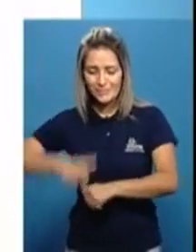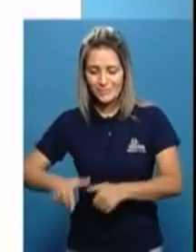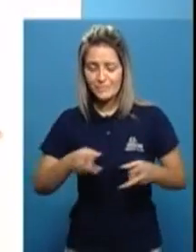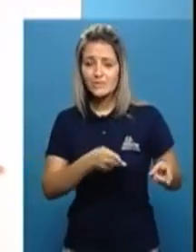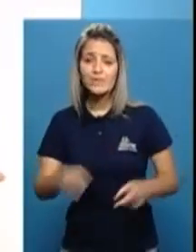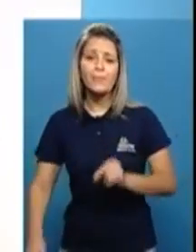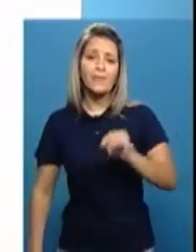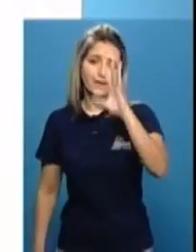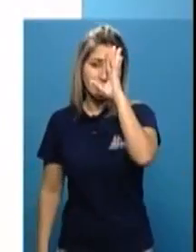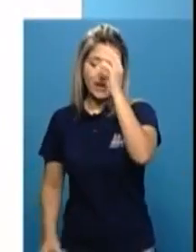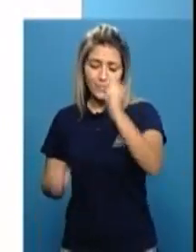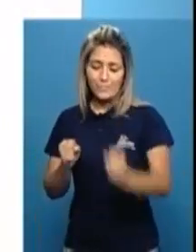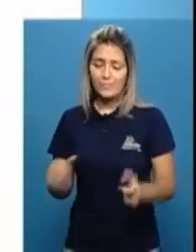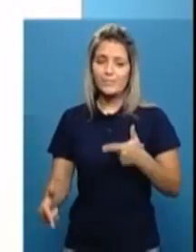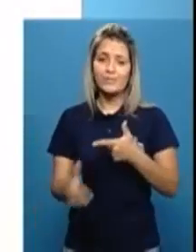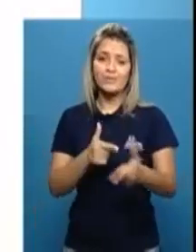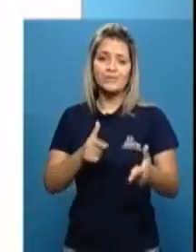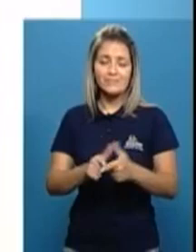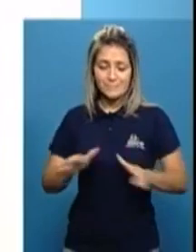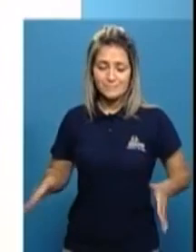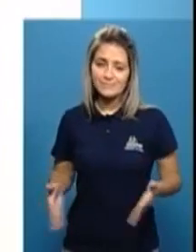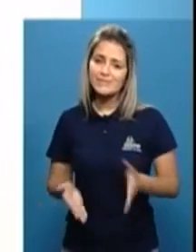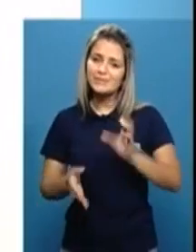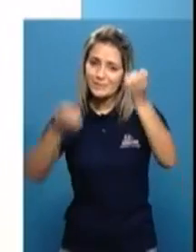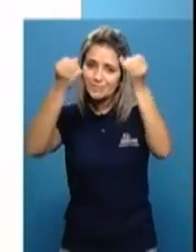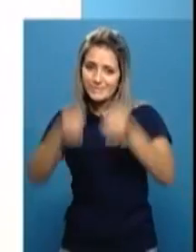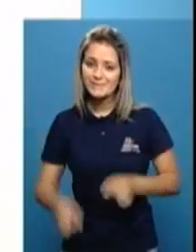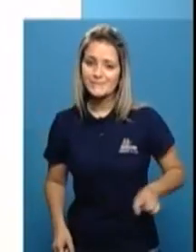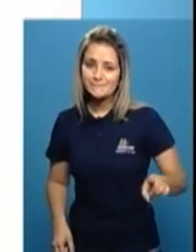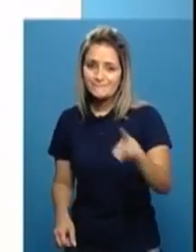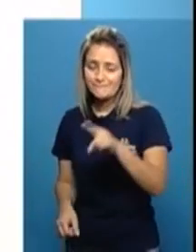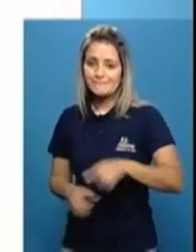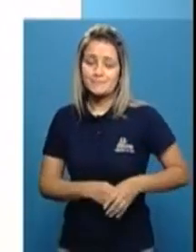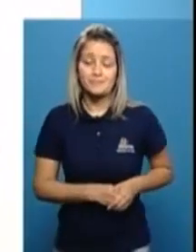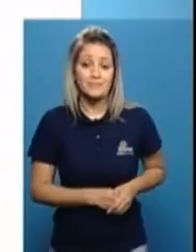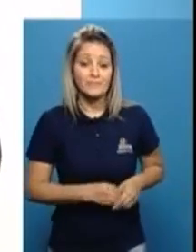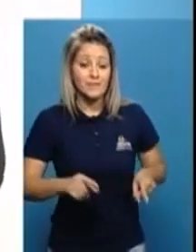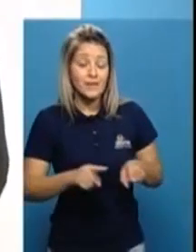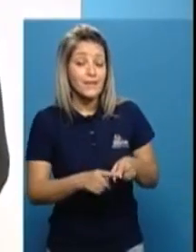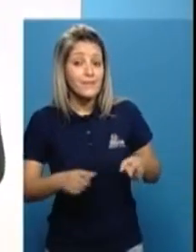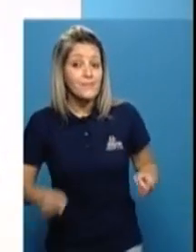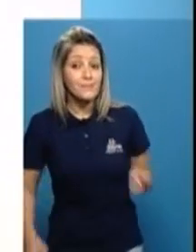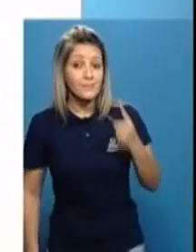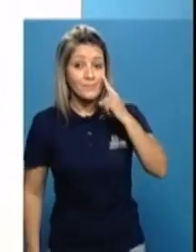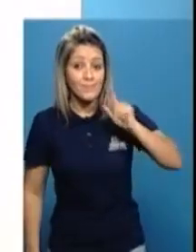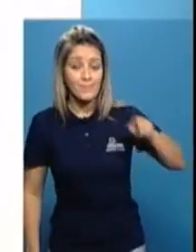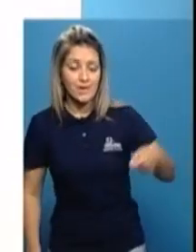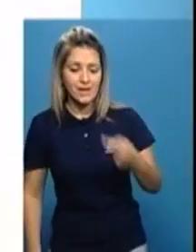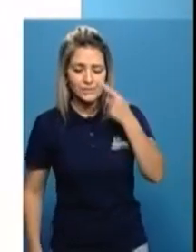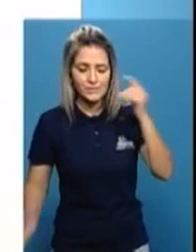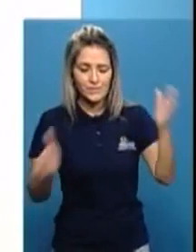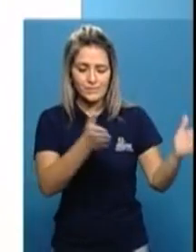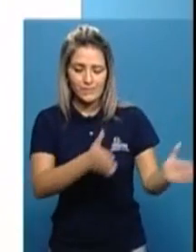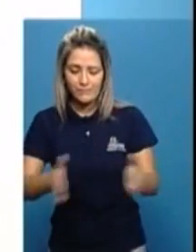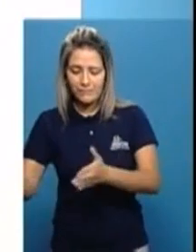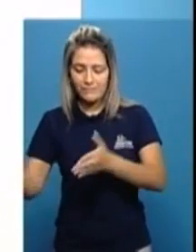então naqueles problemas motivacionais que eu comentei com vocês. Porém, a eficiência das linhas de montagem,